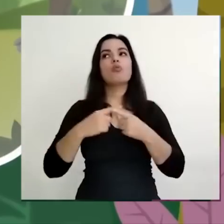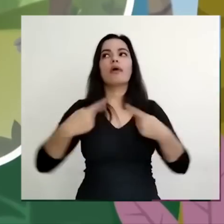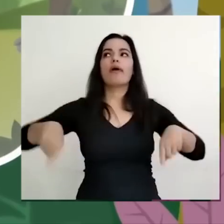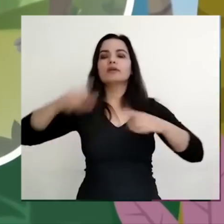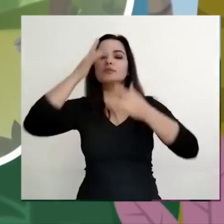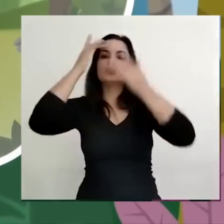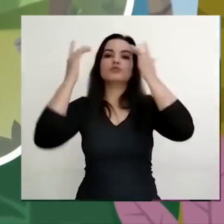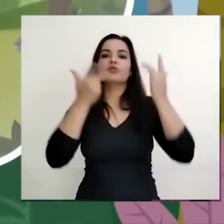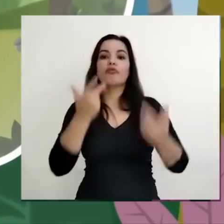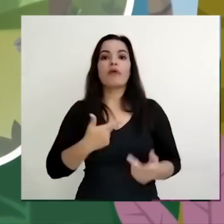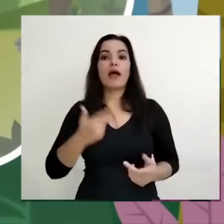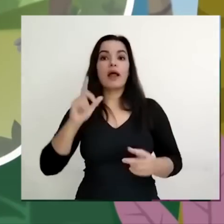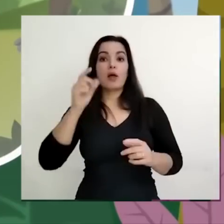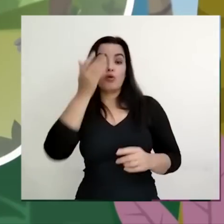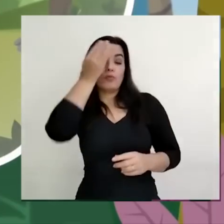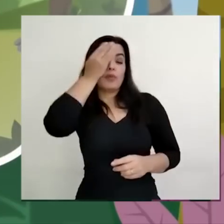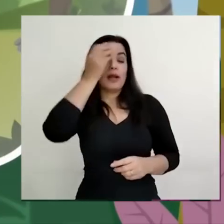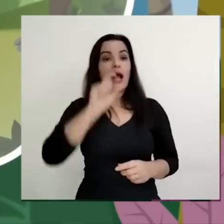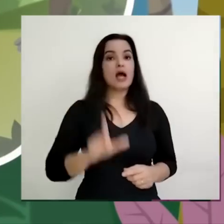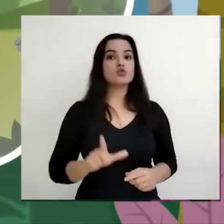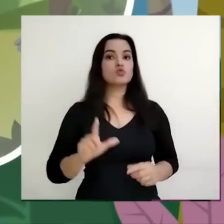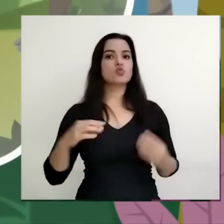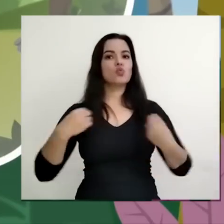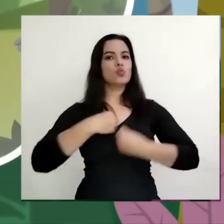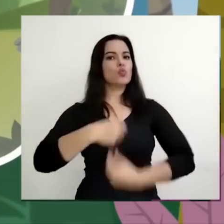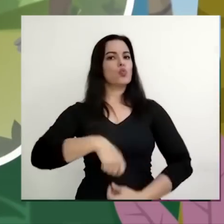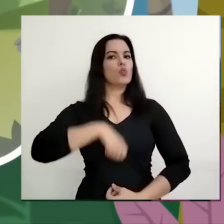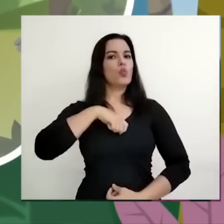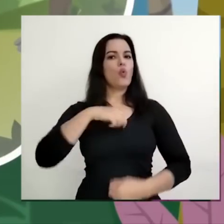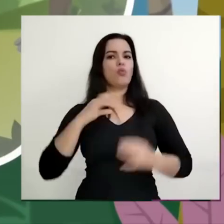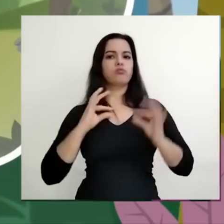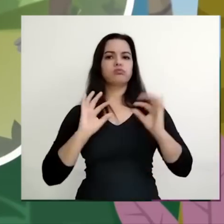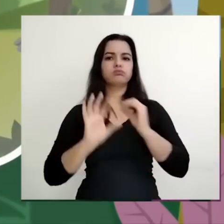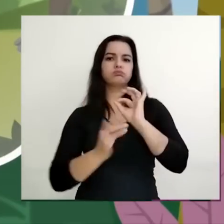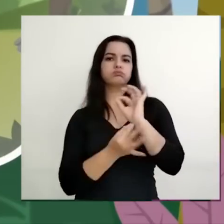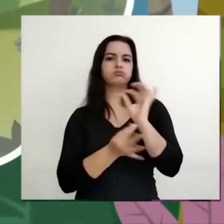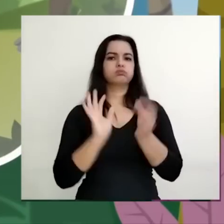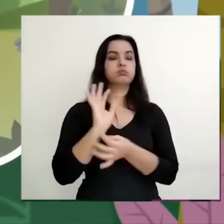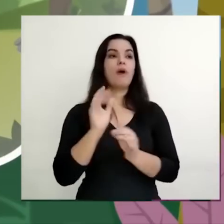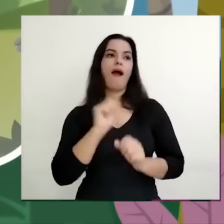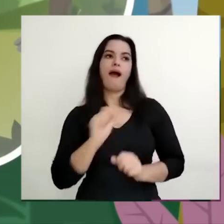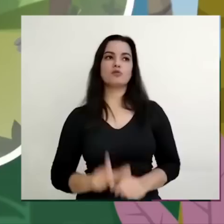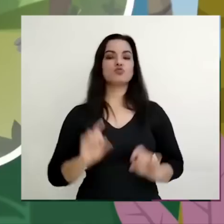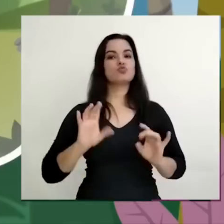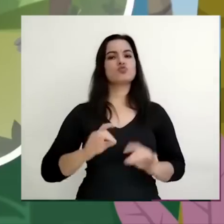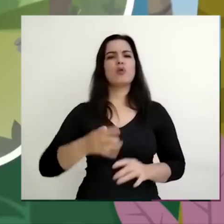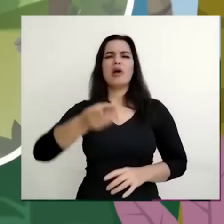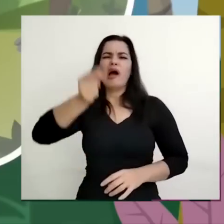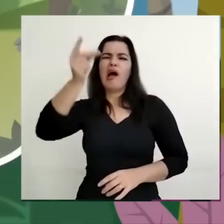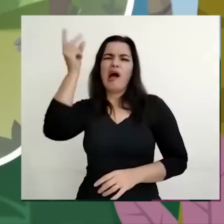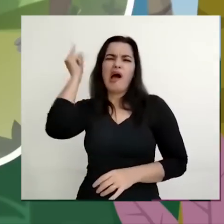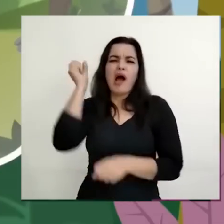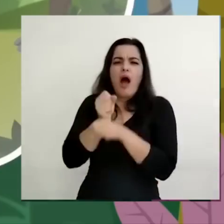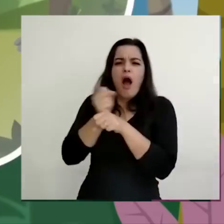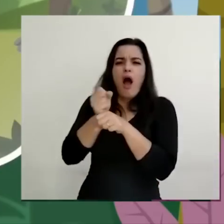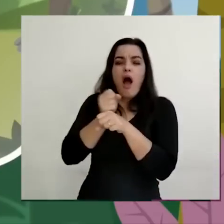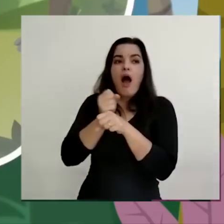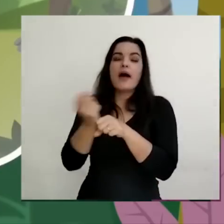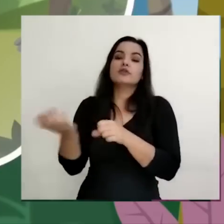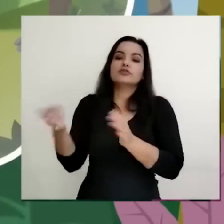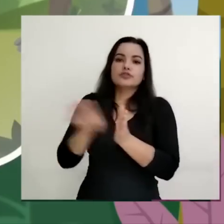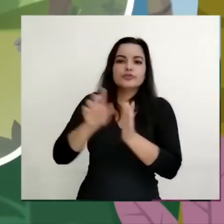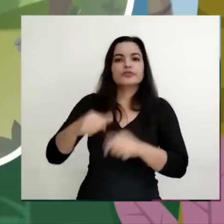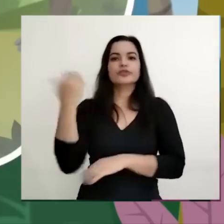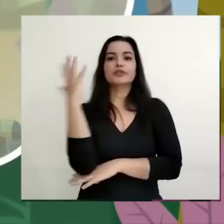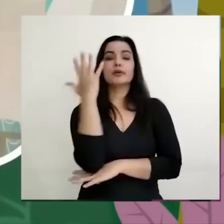pirata muito rico que só vestia roupas azuis. E que ele passou aqui pelo parque há muitos anos. Mas ninguém